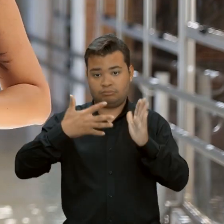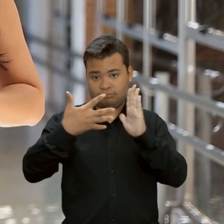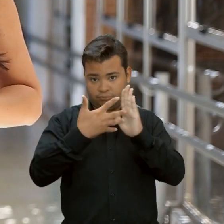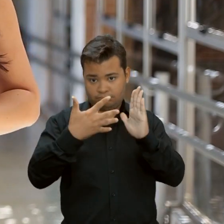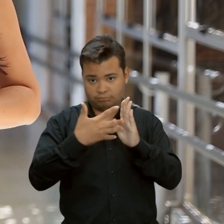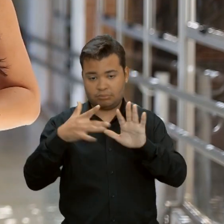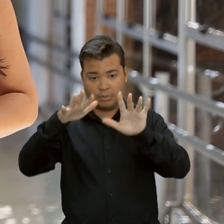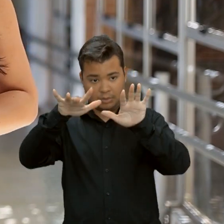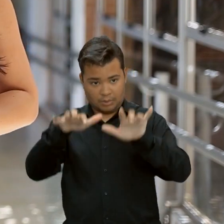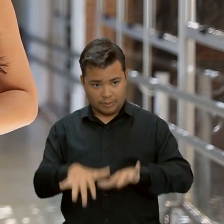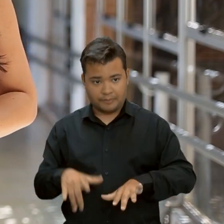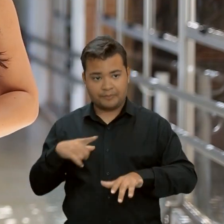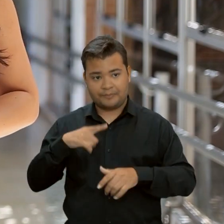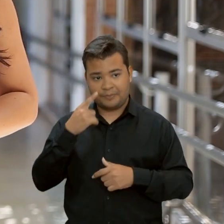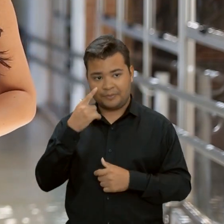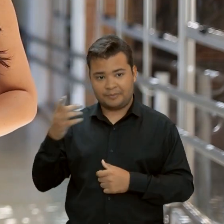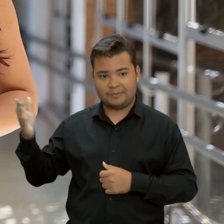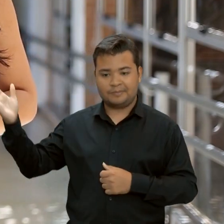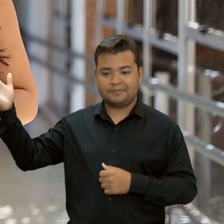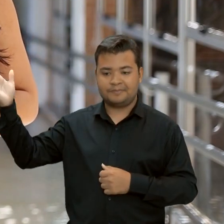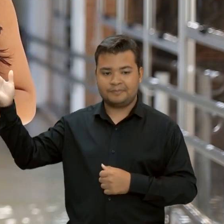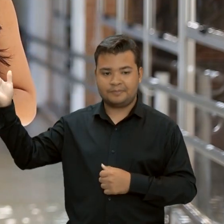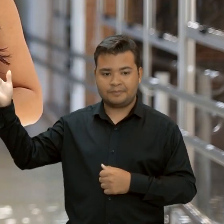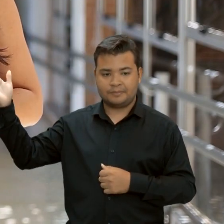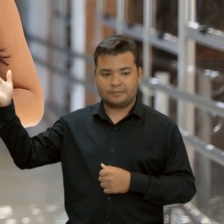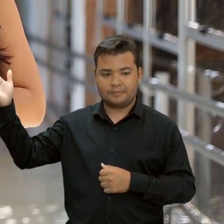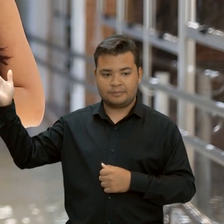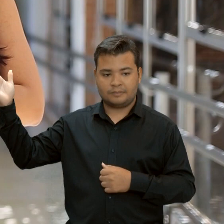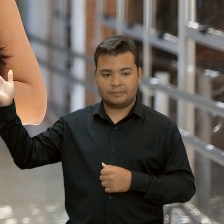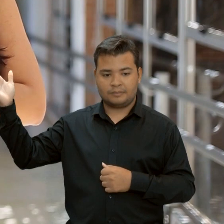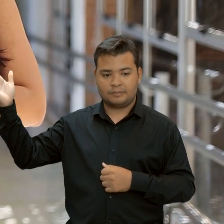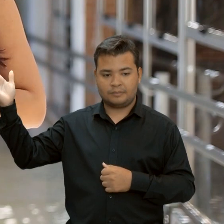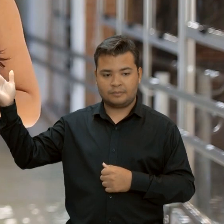no Instagram pós-UFG ou pelo site